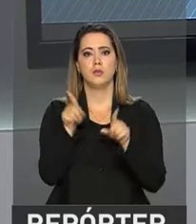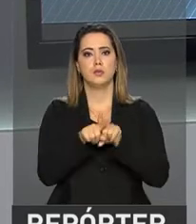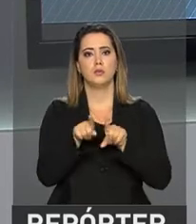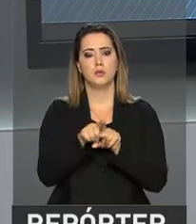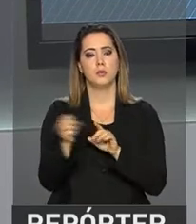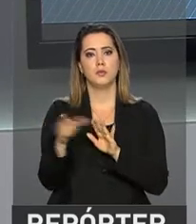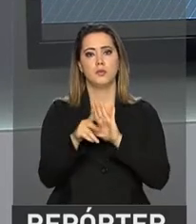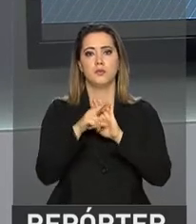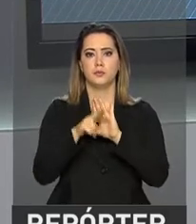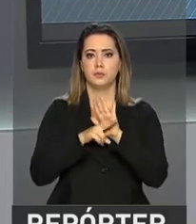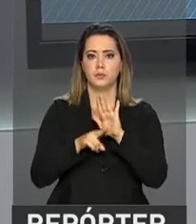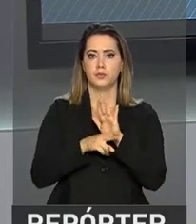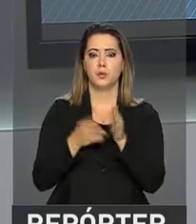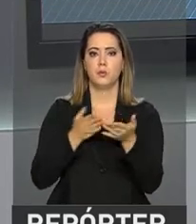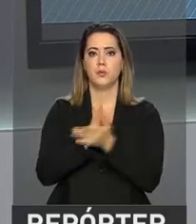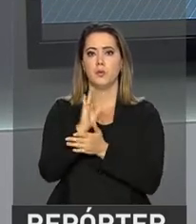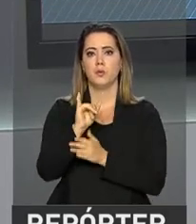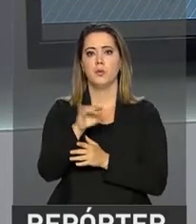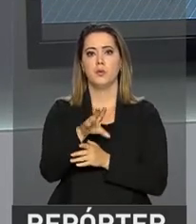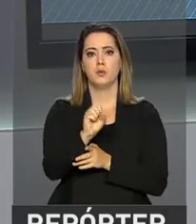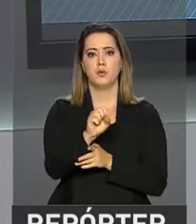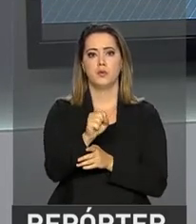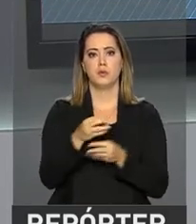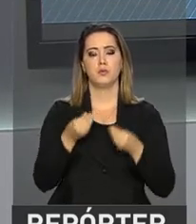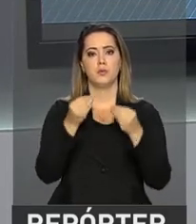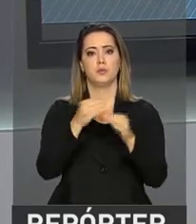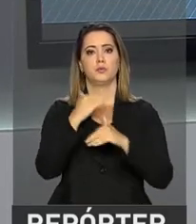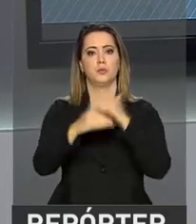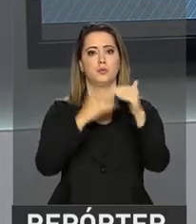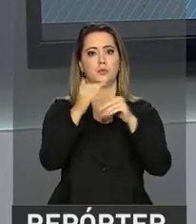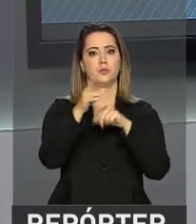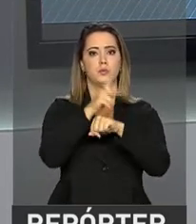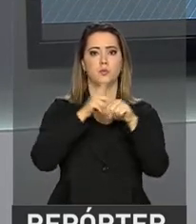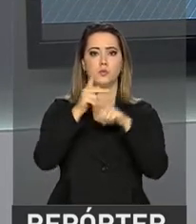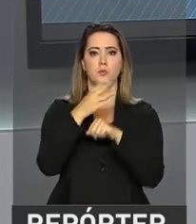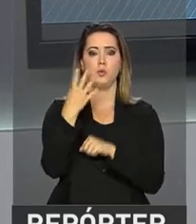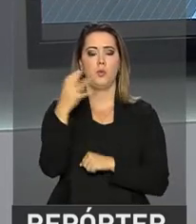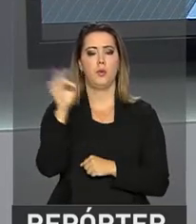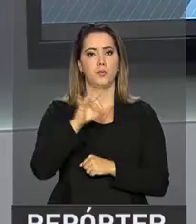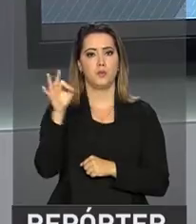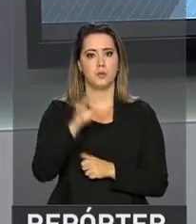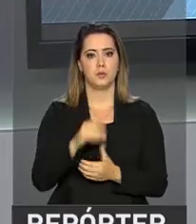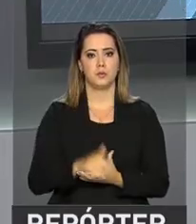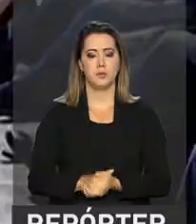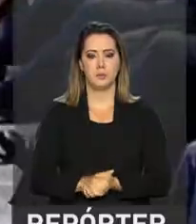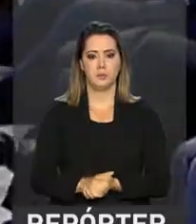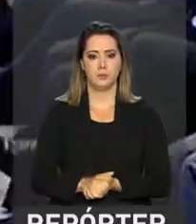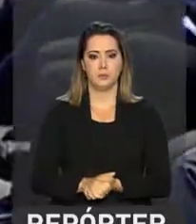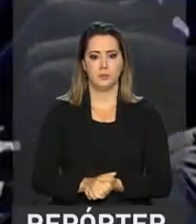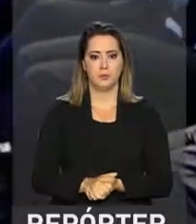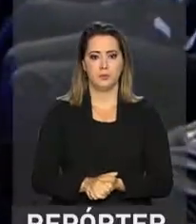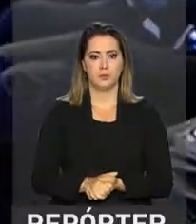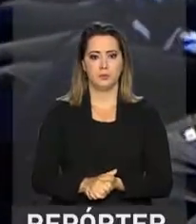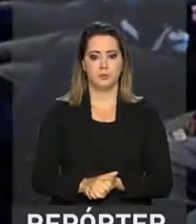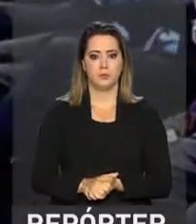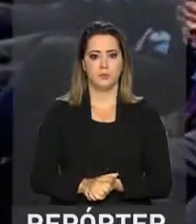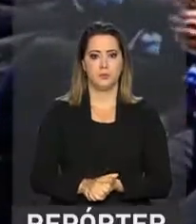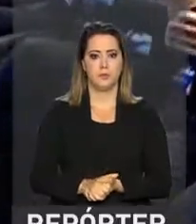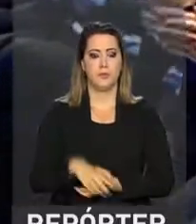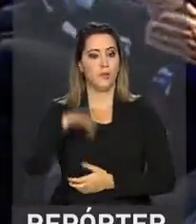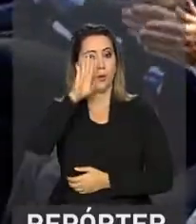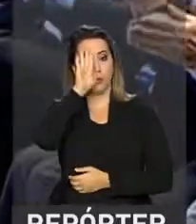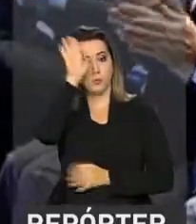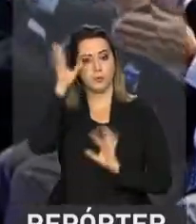como a da previdência que podem levar o país a crescer em torno de 4 por cento no principal